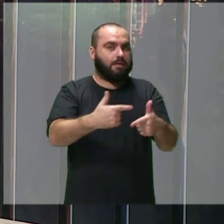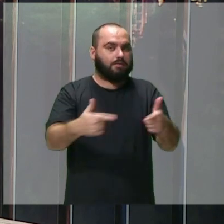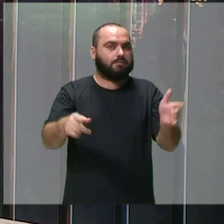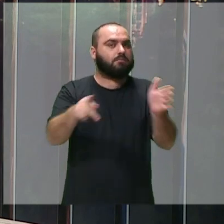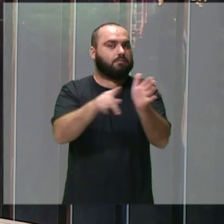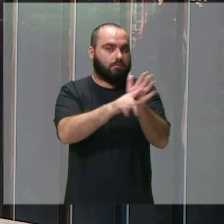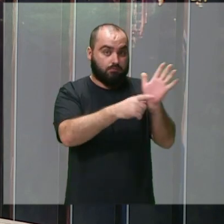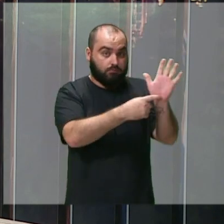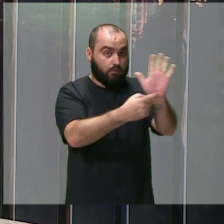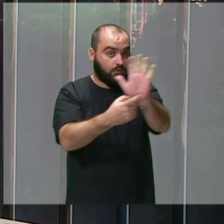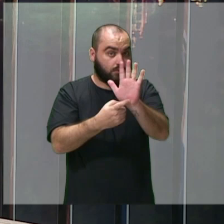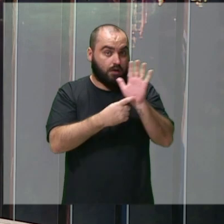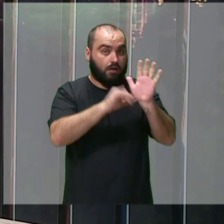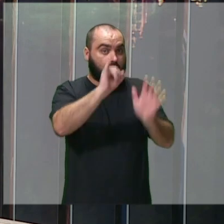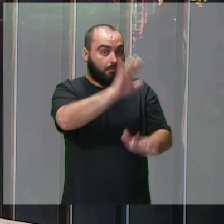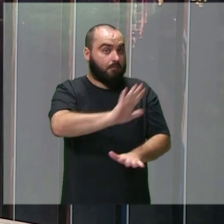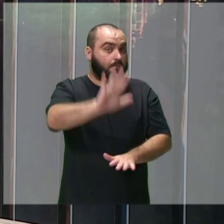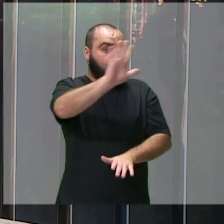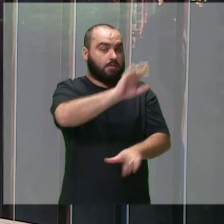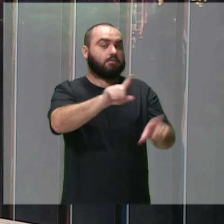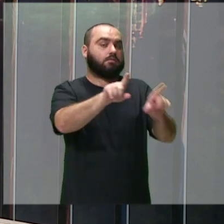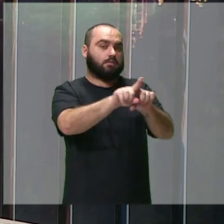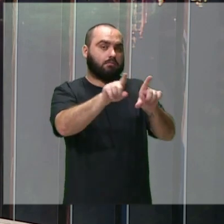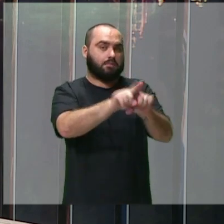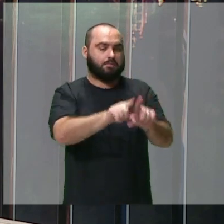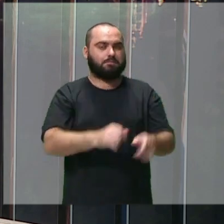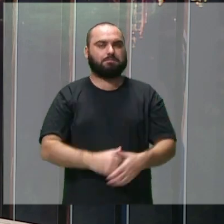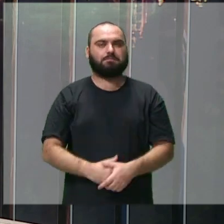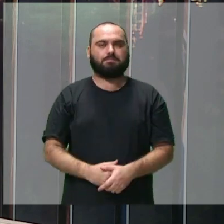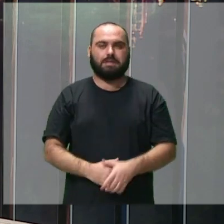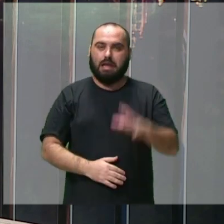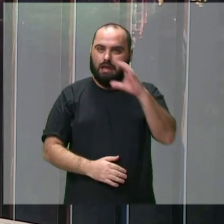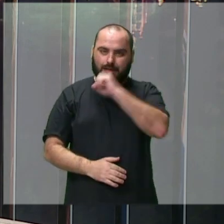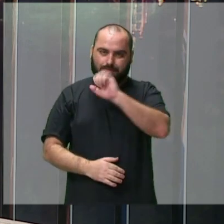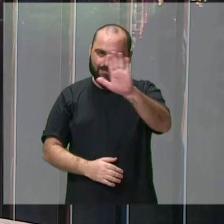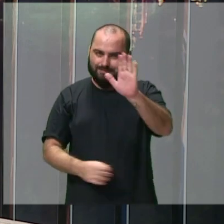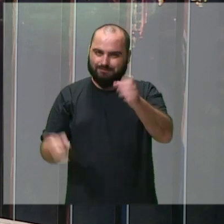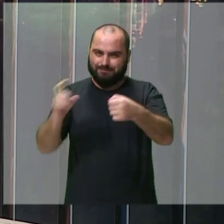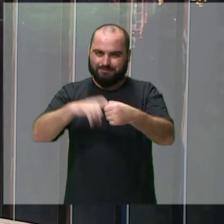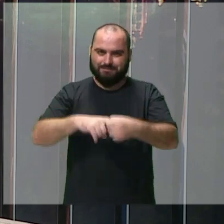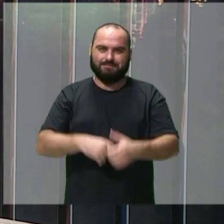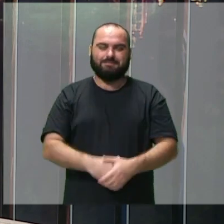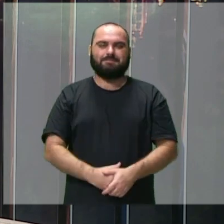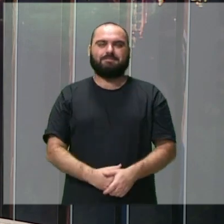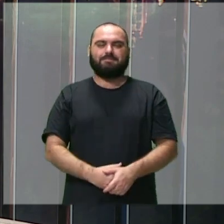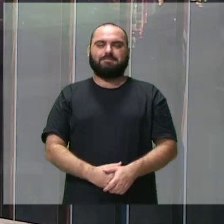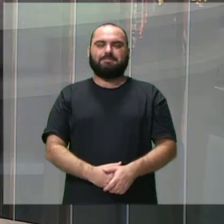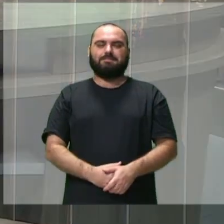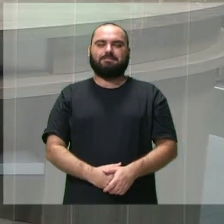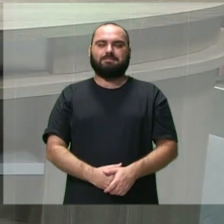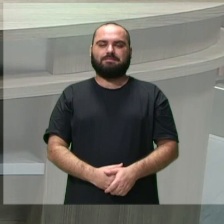vai mostrar também algumas obras do Vences. É só um minuto, a gente já volta.